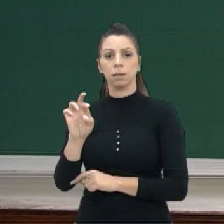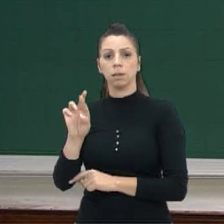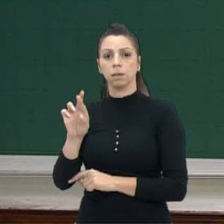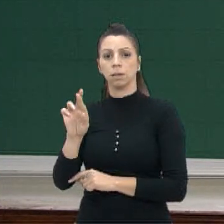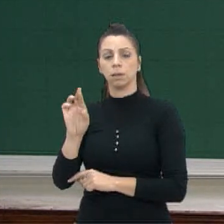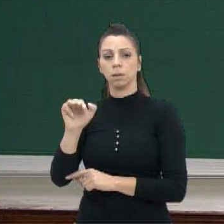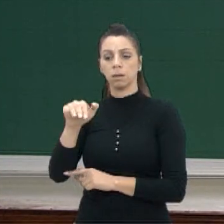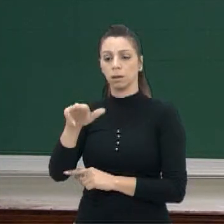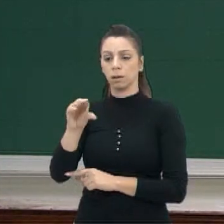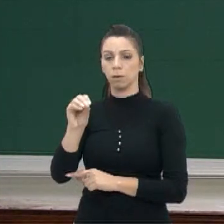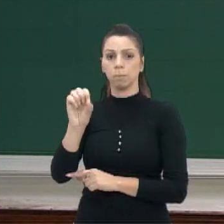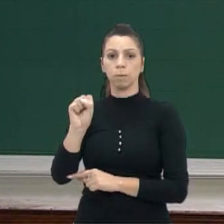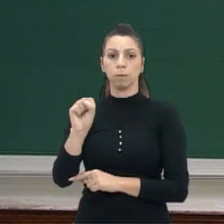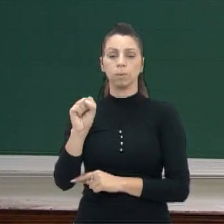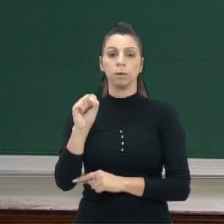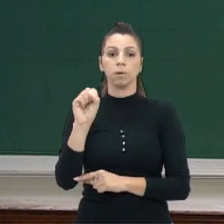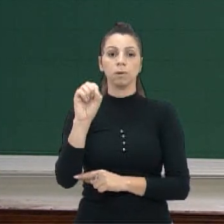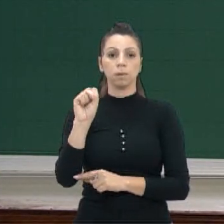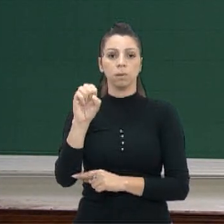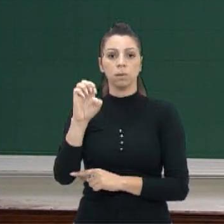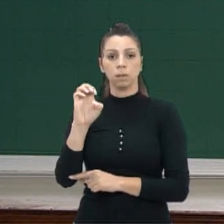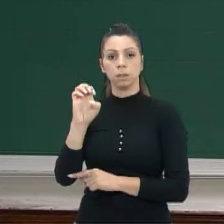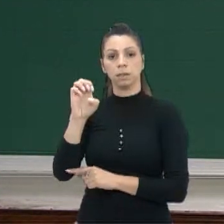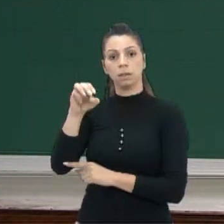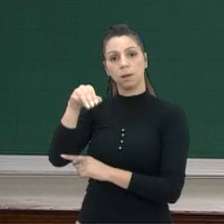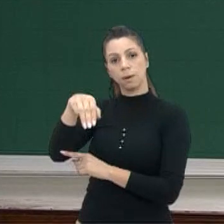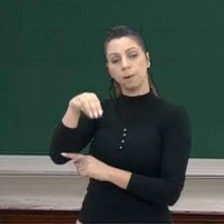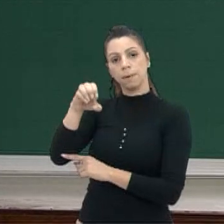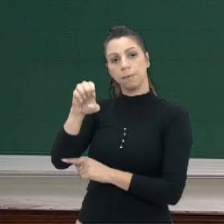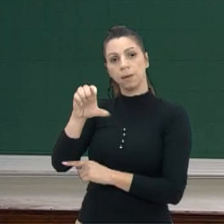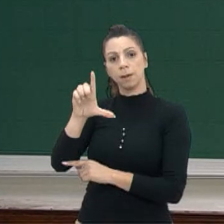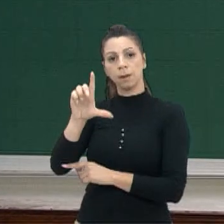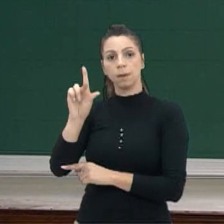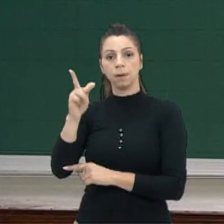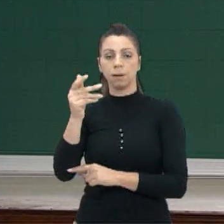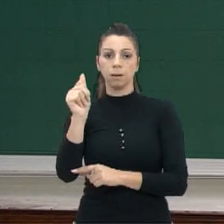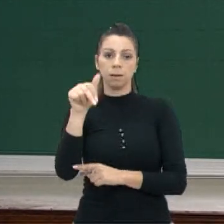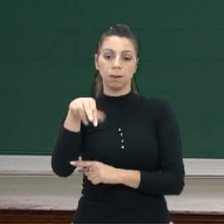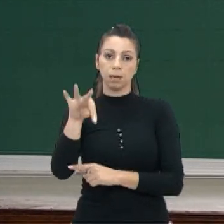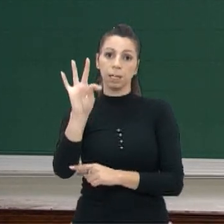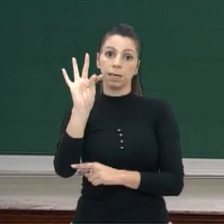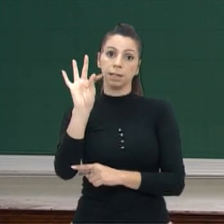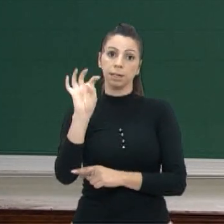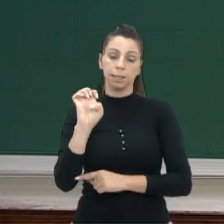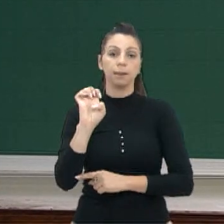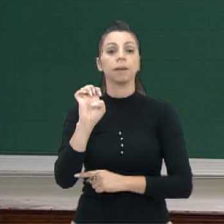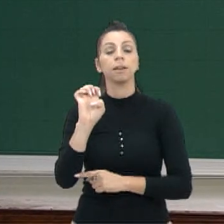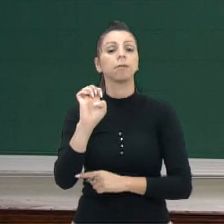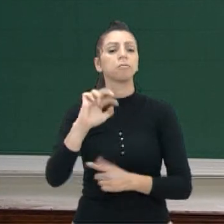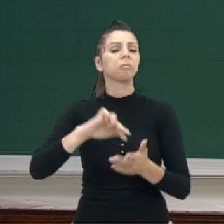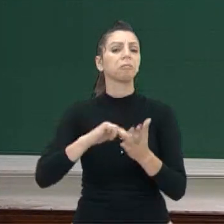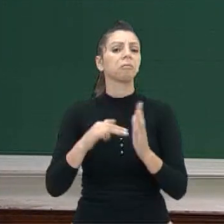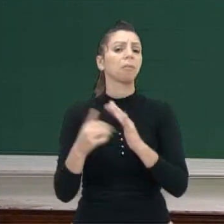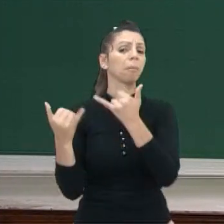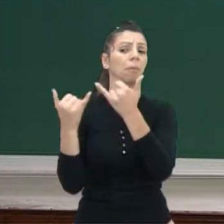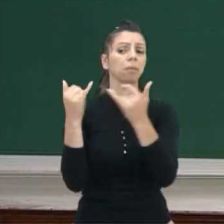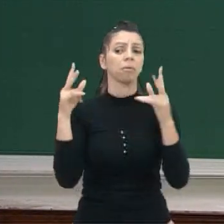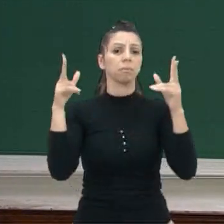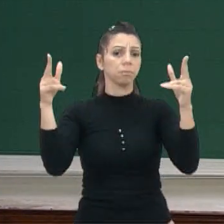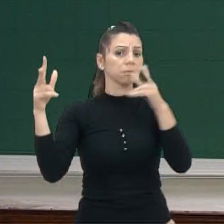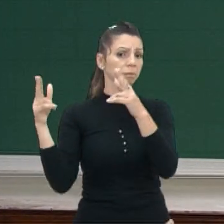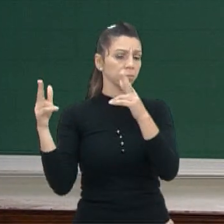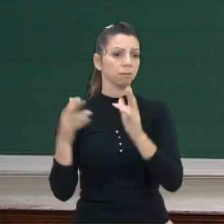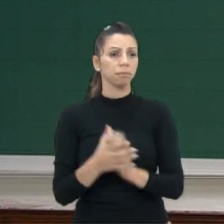A mesma parte literal, mesmas letras e mesmos expoentes. Ó, mesmas letras e mesmos expoentes,